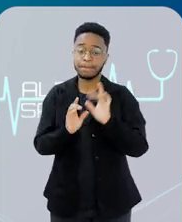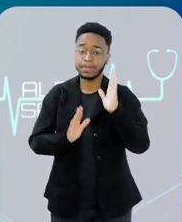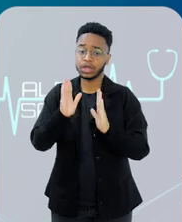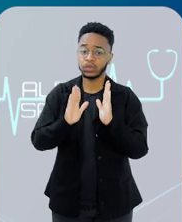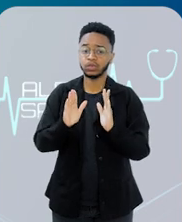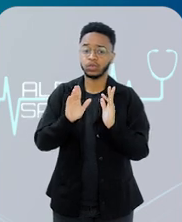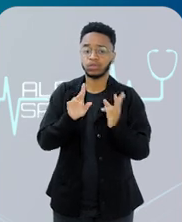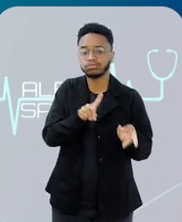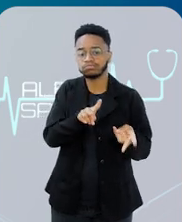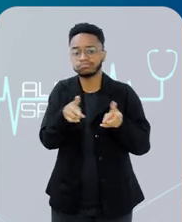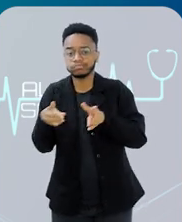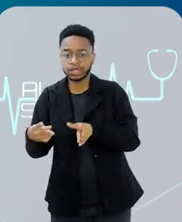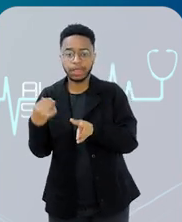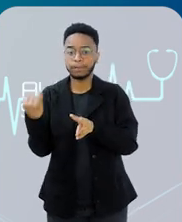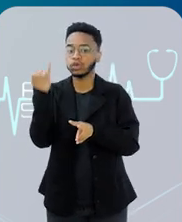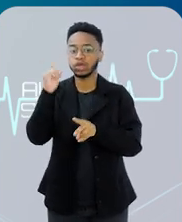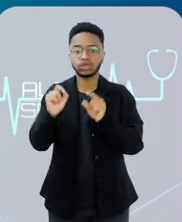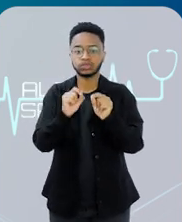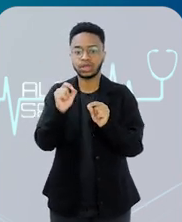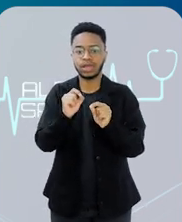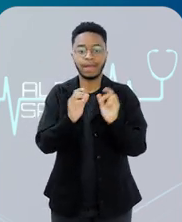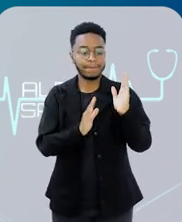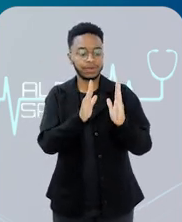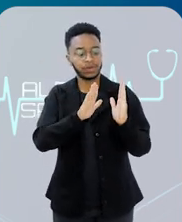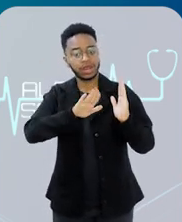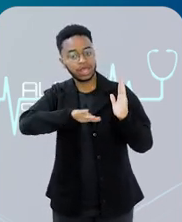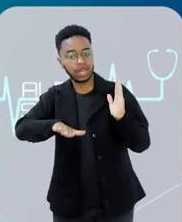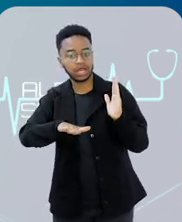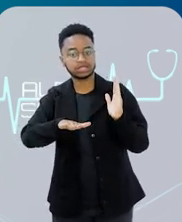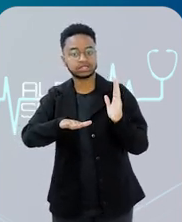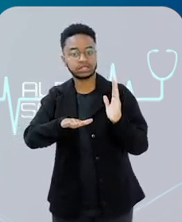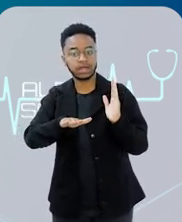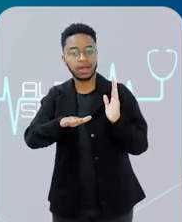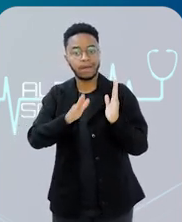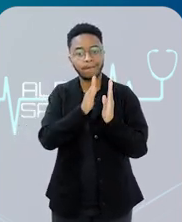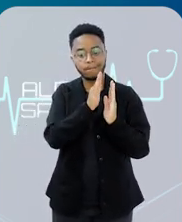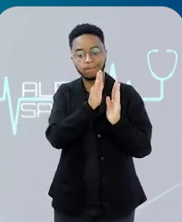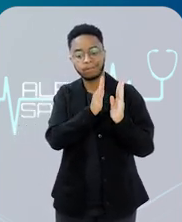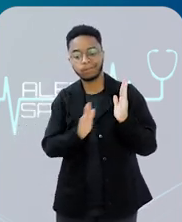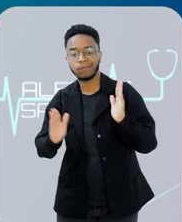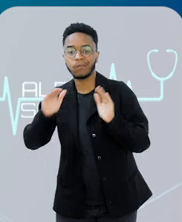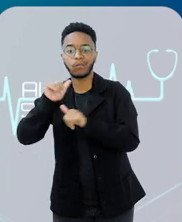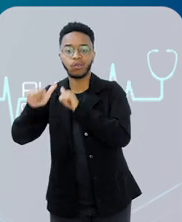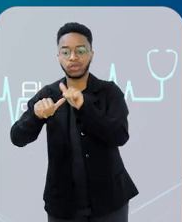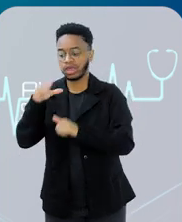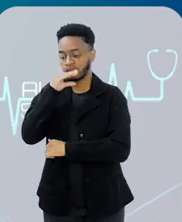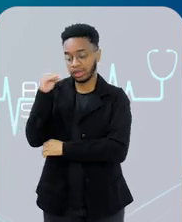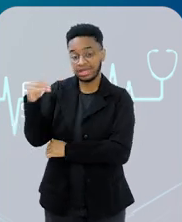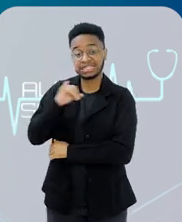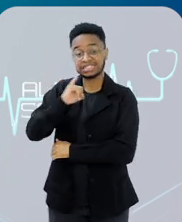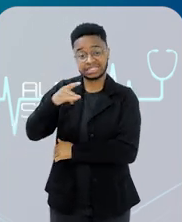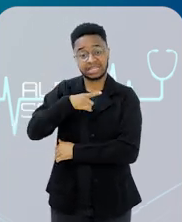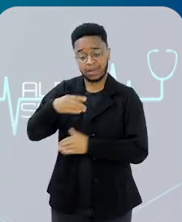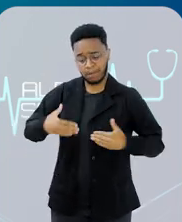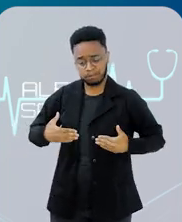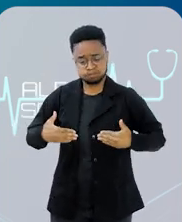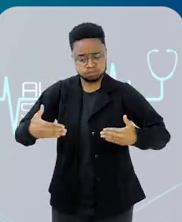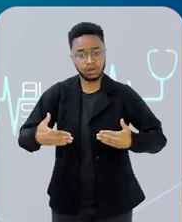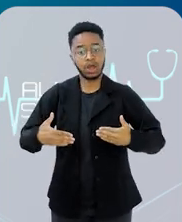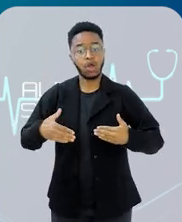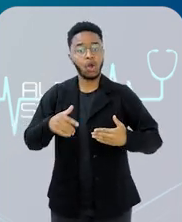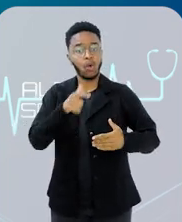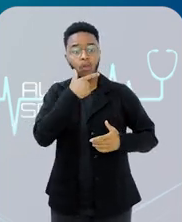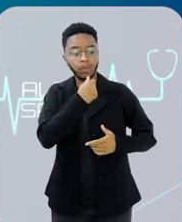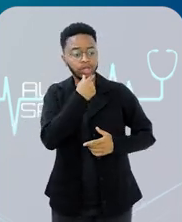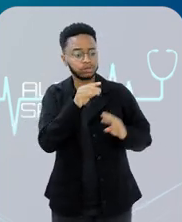importante, saindo da infância, adolescência, uma mama muito grande, onde chama a atenção dos coleguinhas, com um